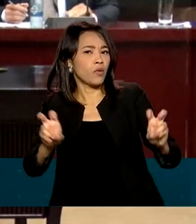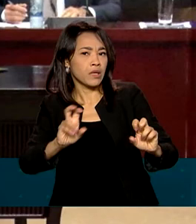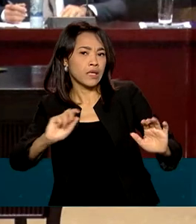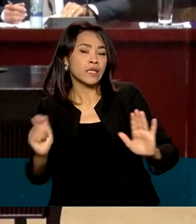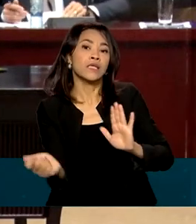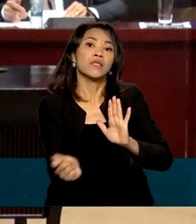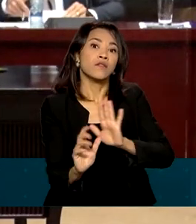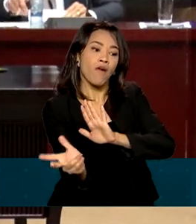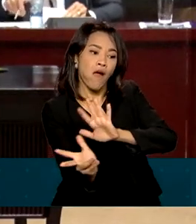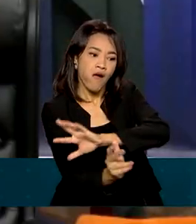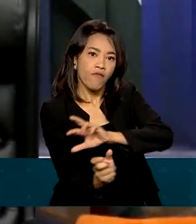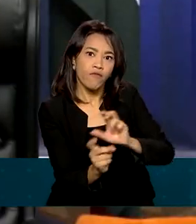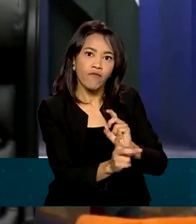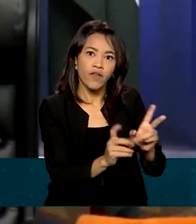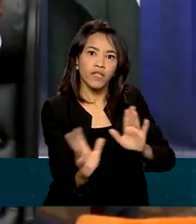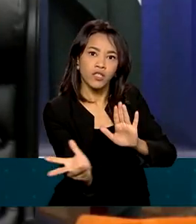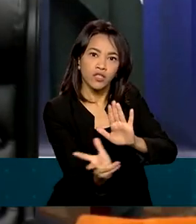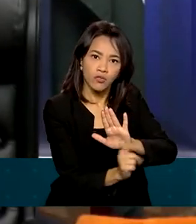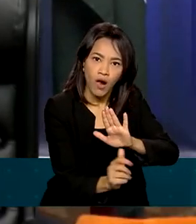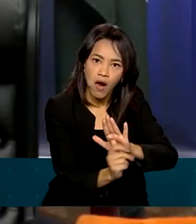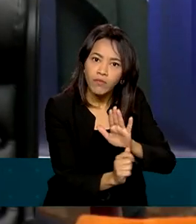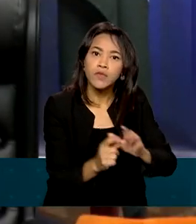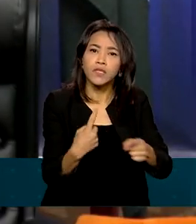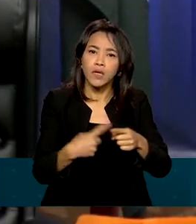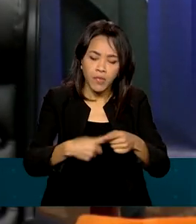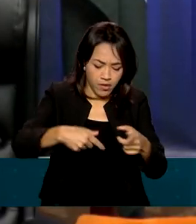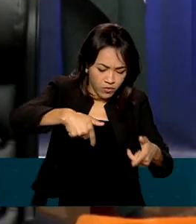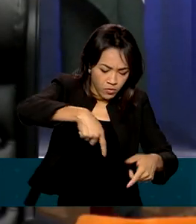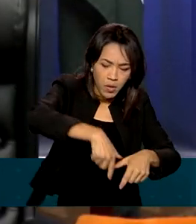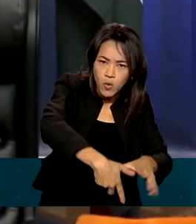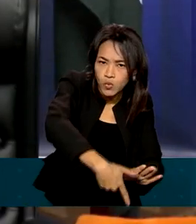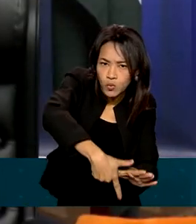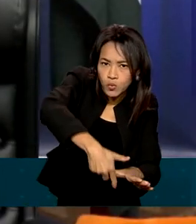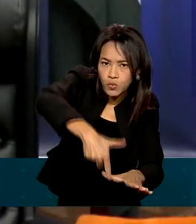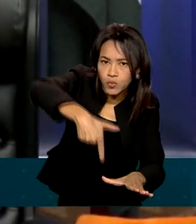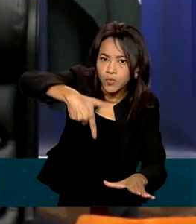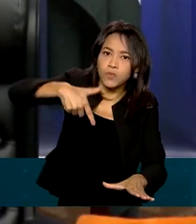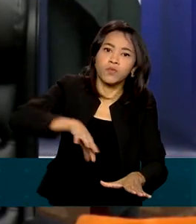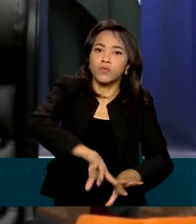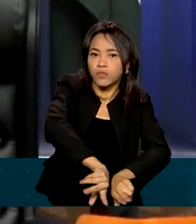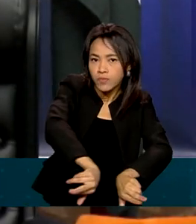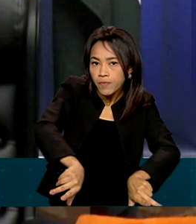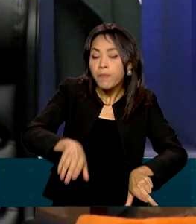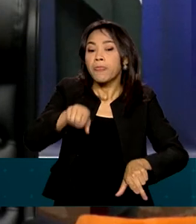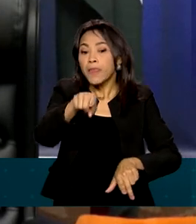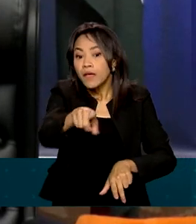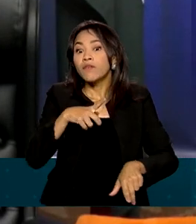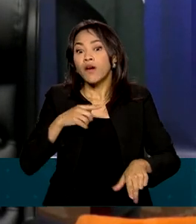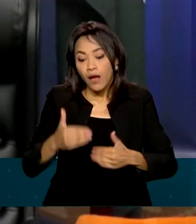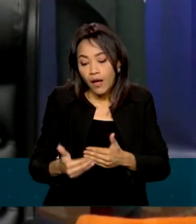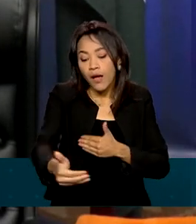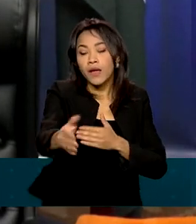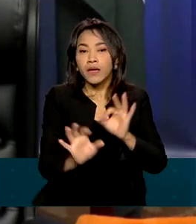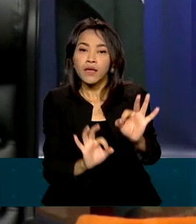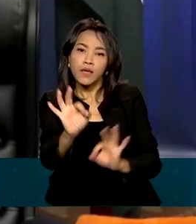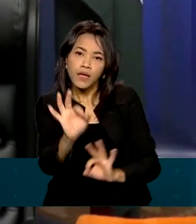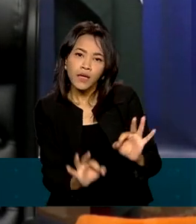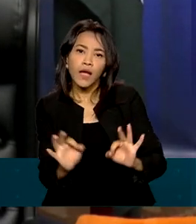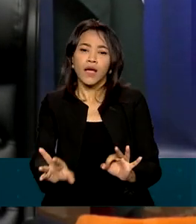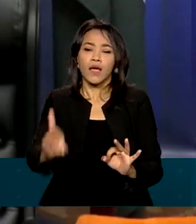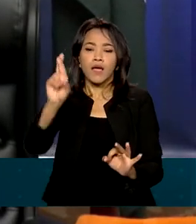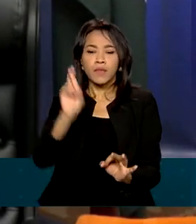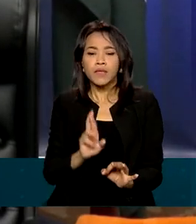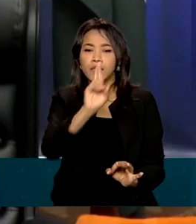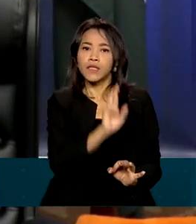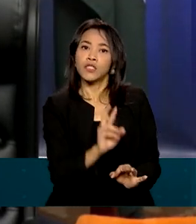e mineração ilegal. Segundo o presidente da Guiana, em breve será criado um grupo de trabalho com investidores e representantes de